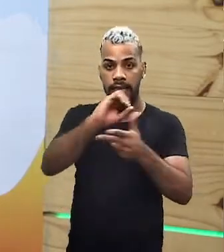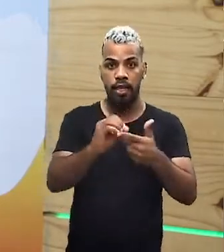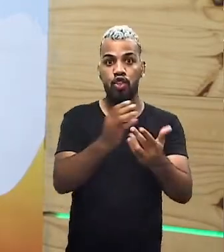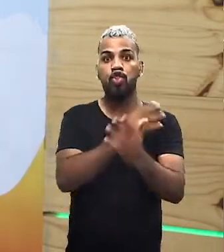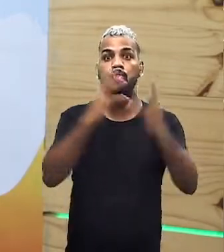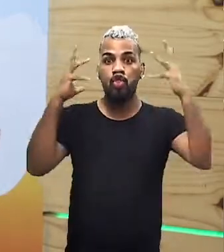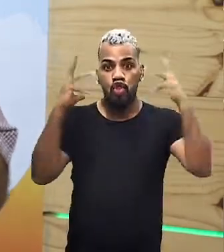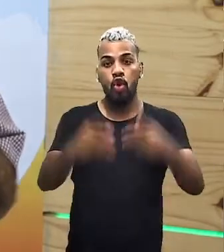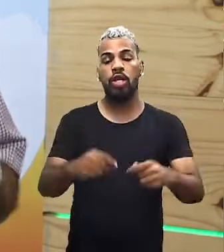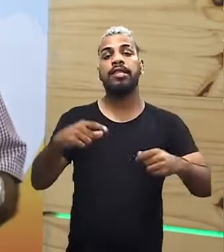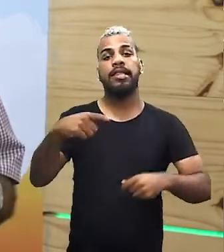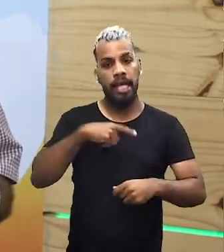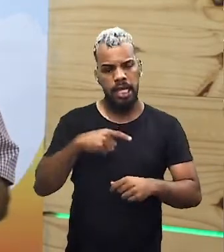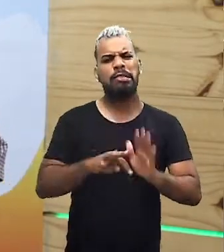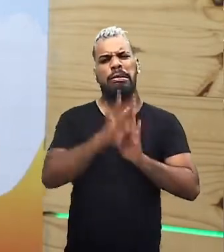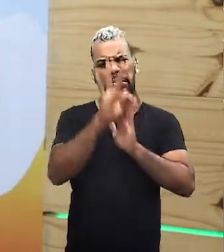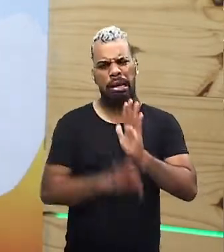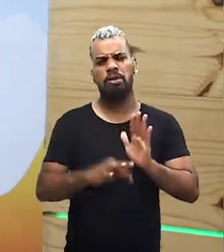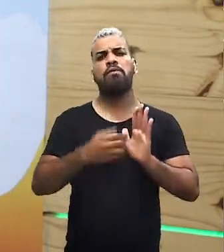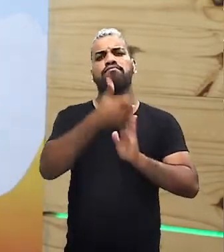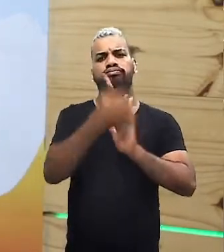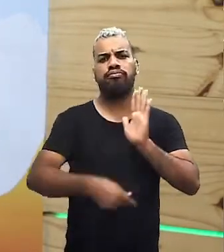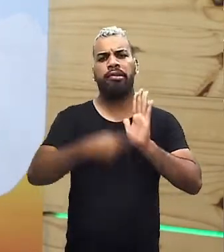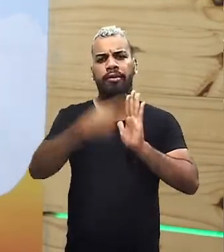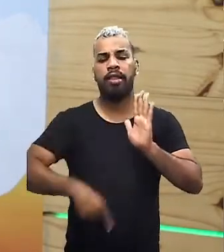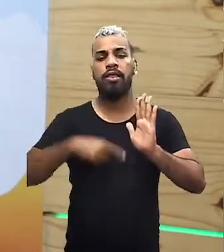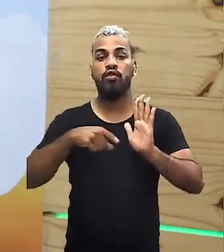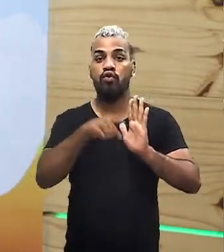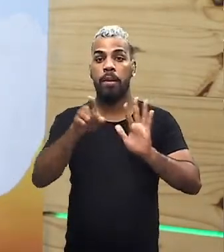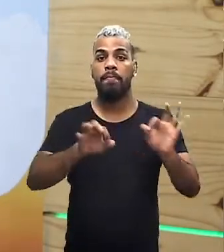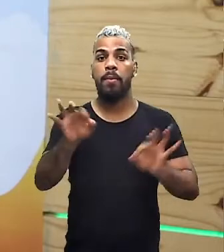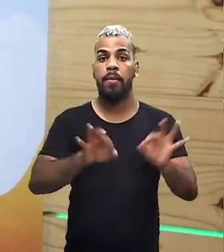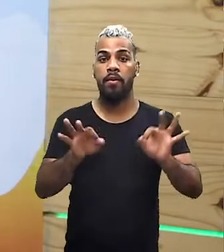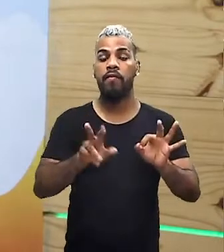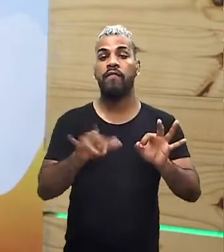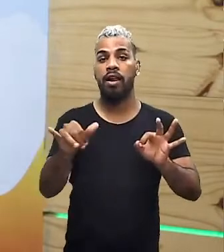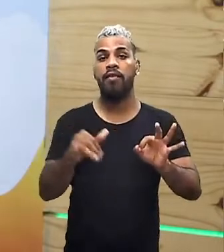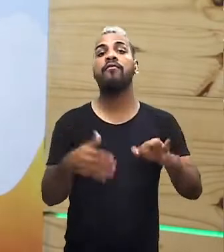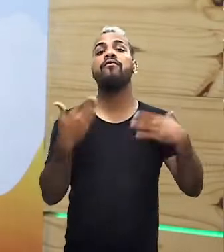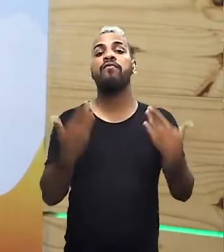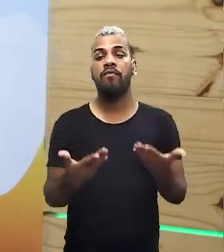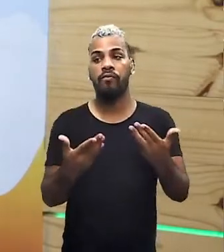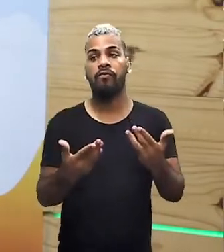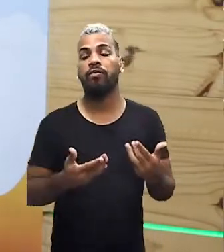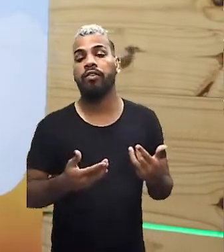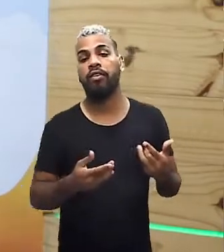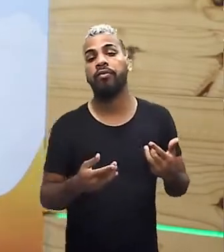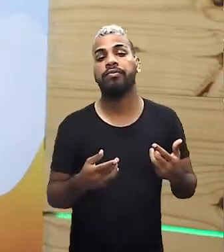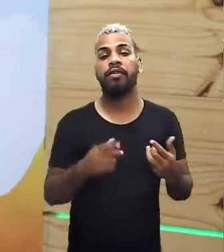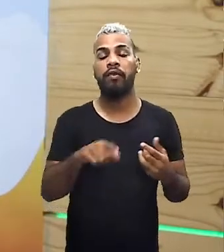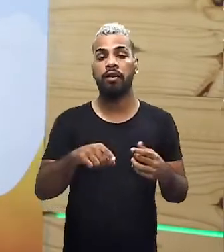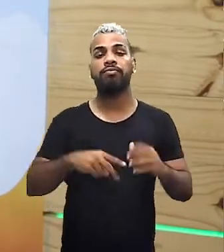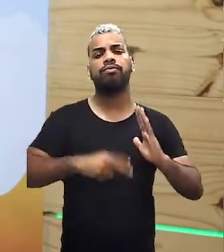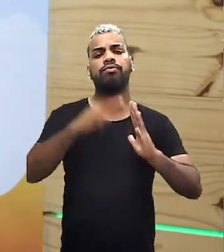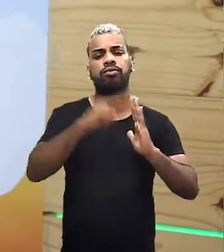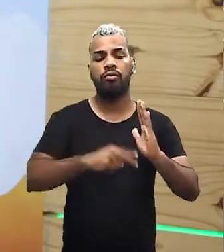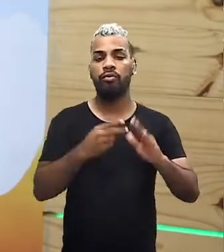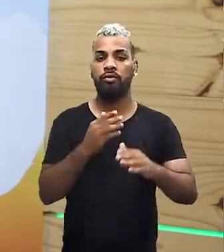têm muito texto. Então, vão se preparando para isto. Você vai sentar e vai ler a